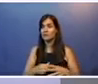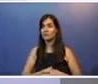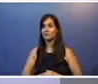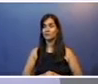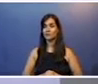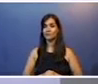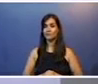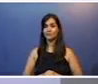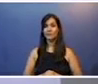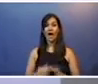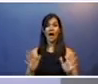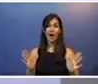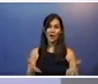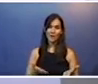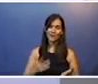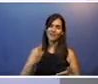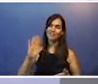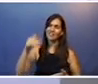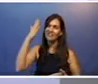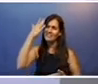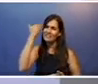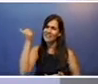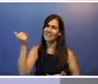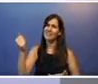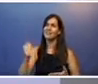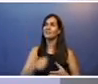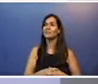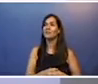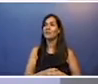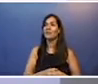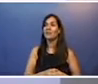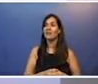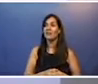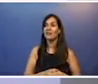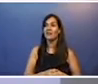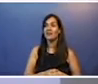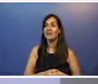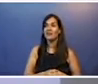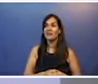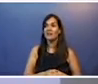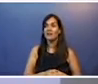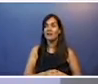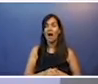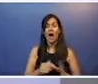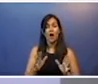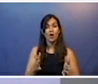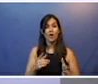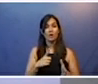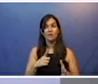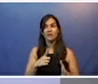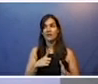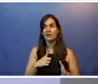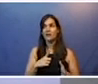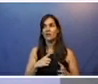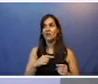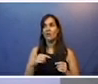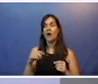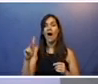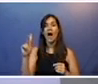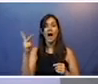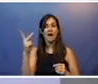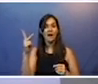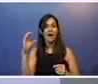Agora, sabendo isso aqui, eu tenho que o H é o cateto